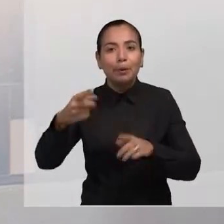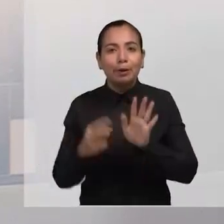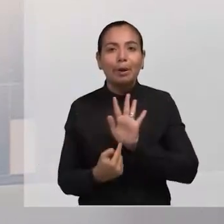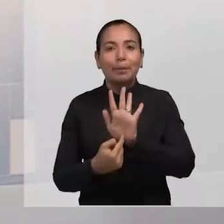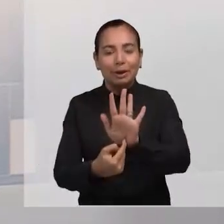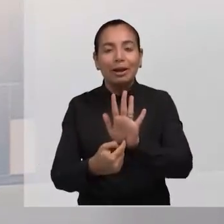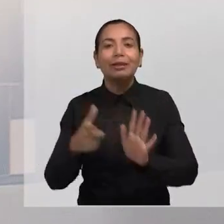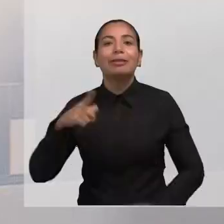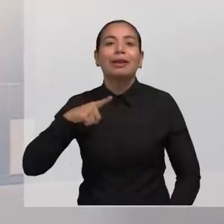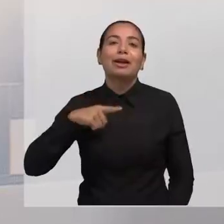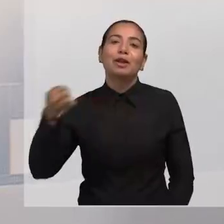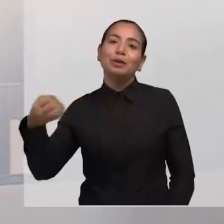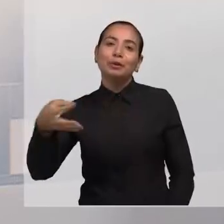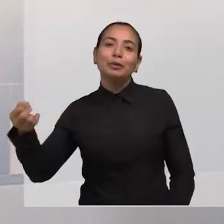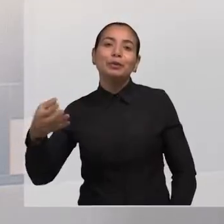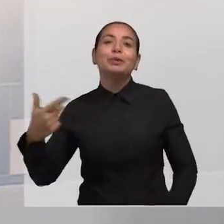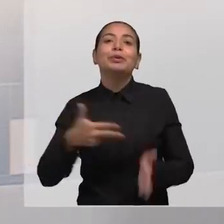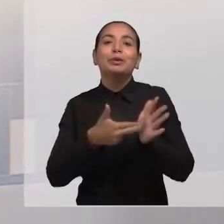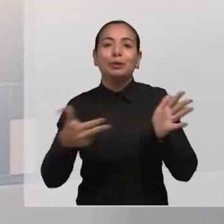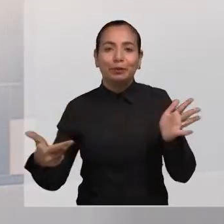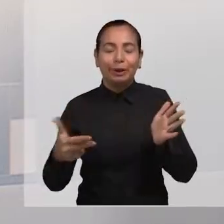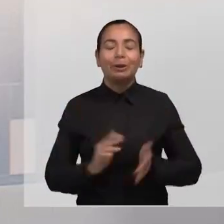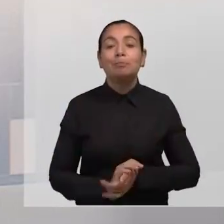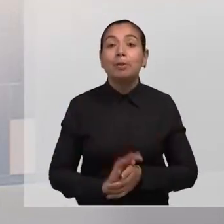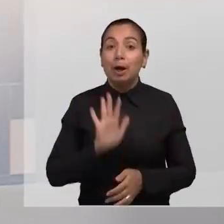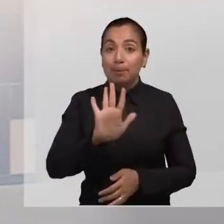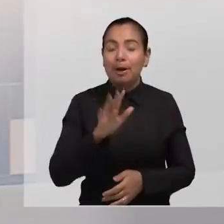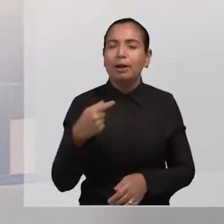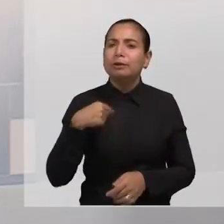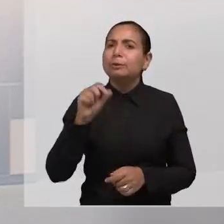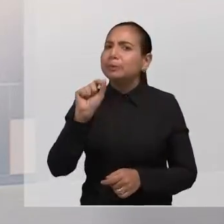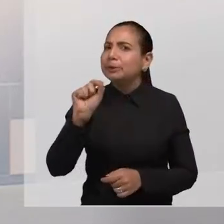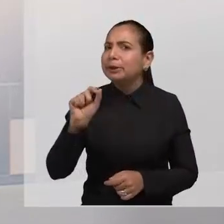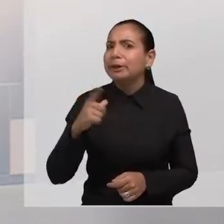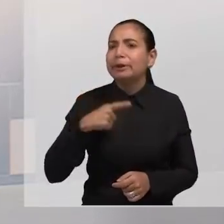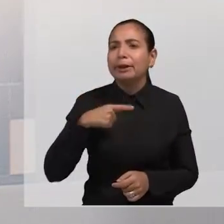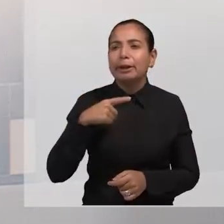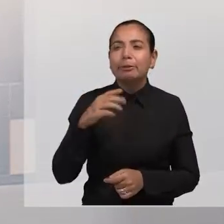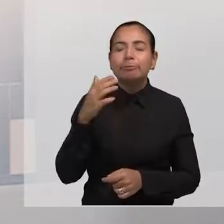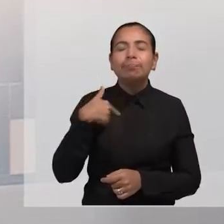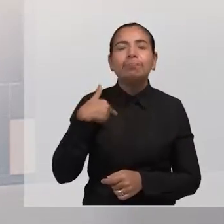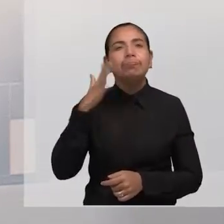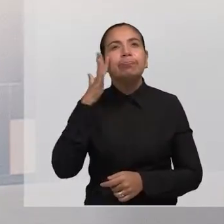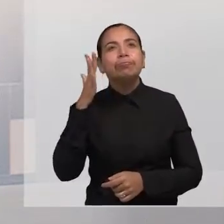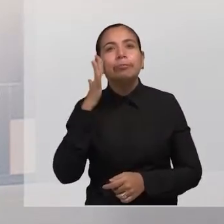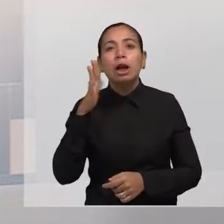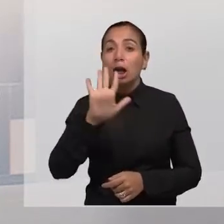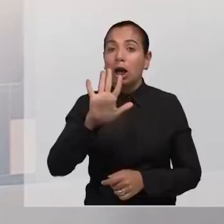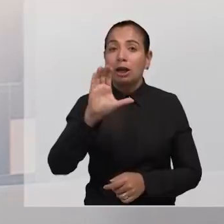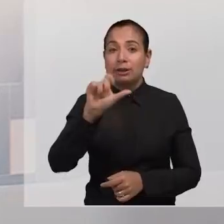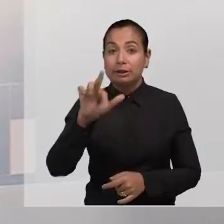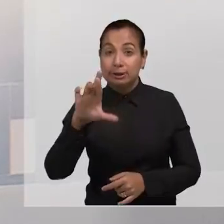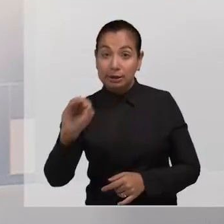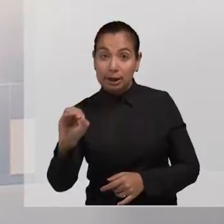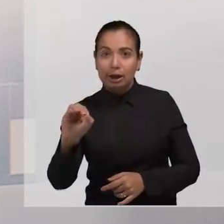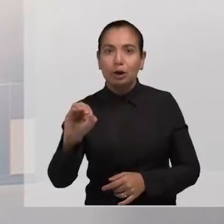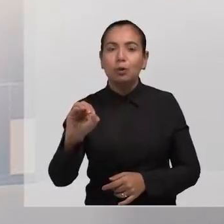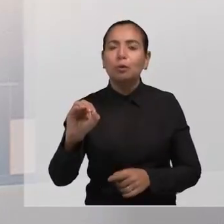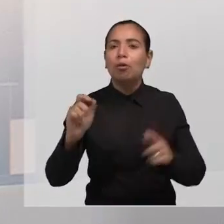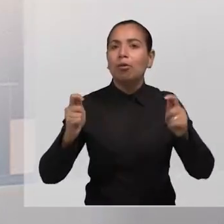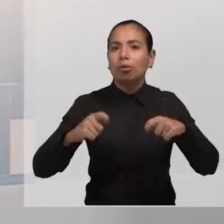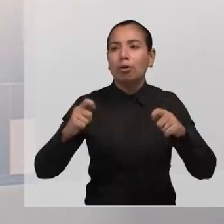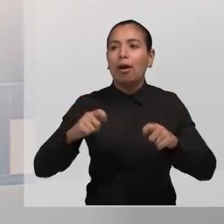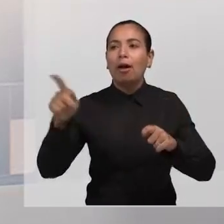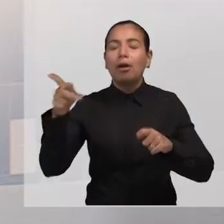novos. E entre eles, na minha avaliação, talvez seja em que Ciro Gomes vai dar um